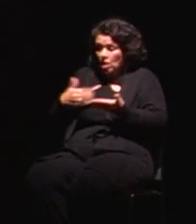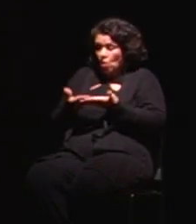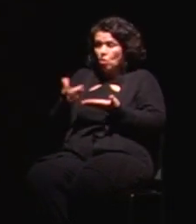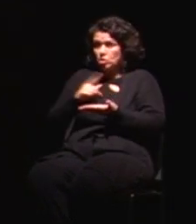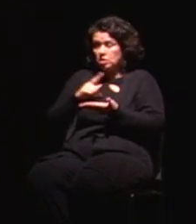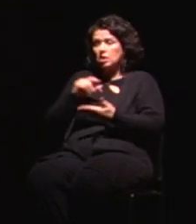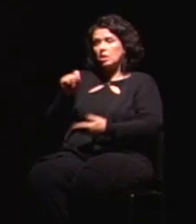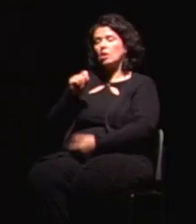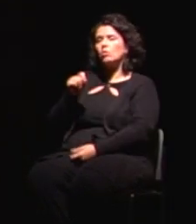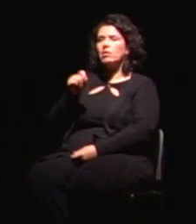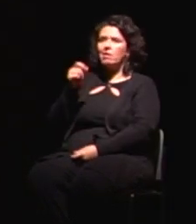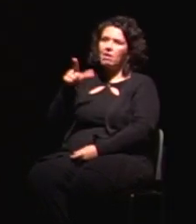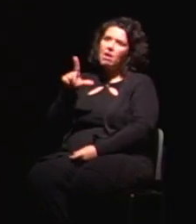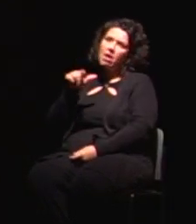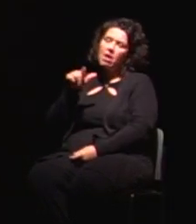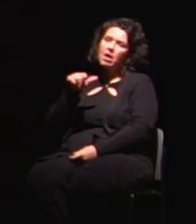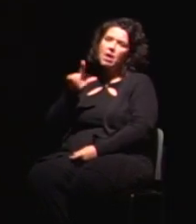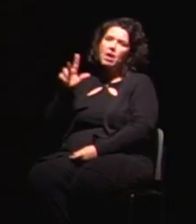o Volensky, né?